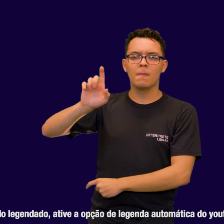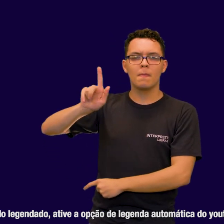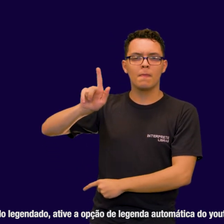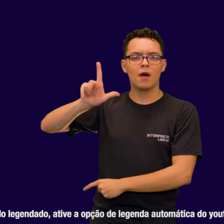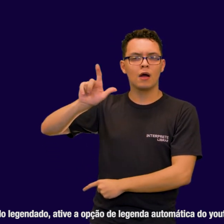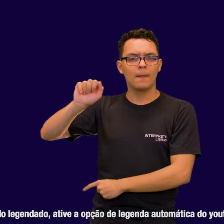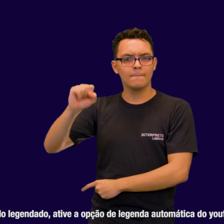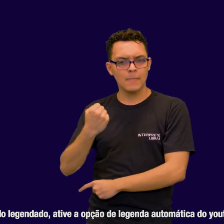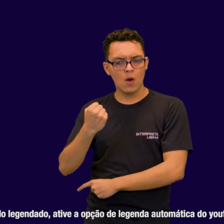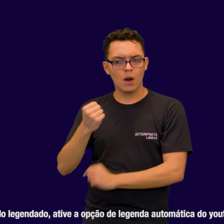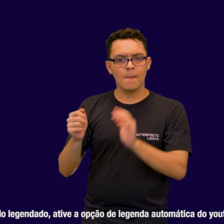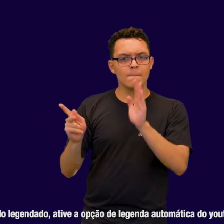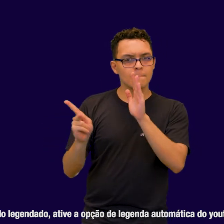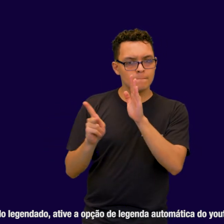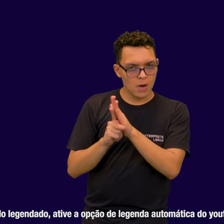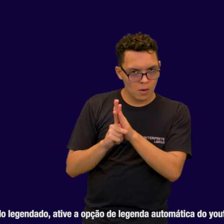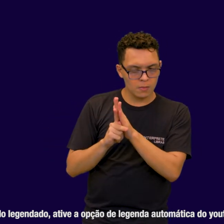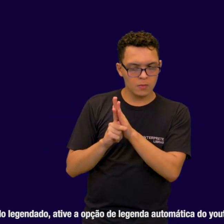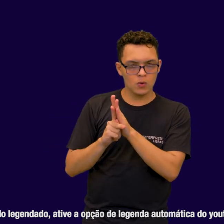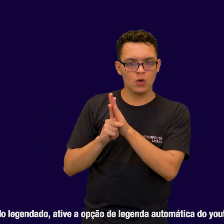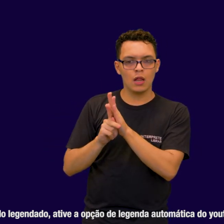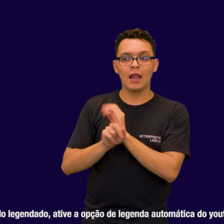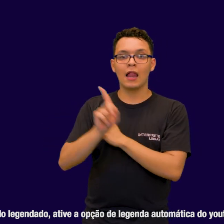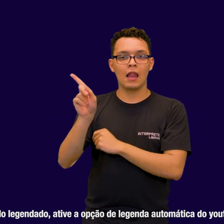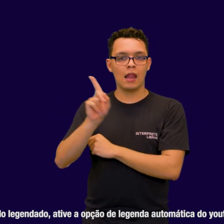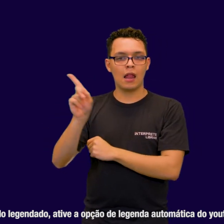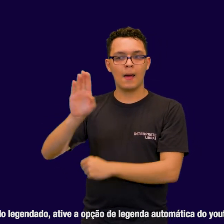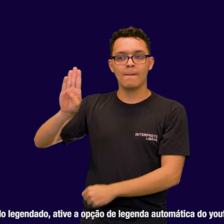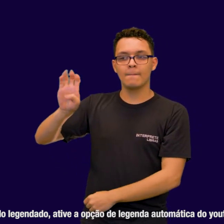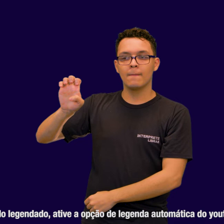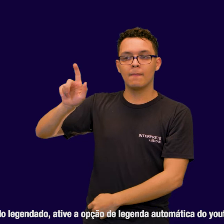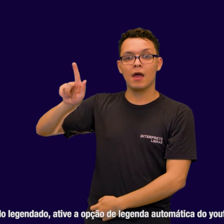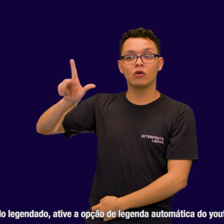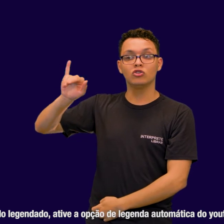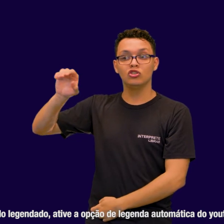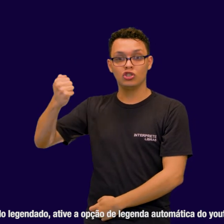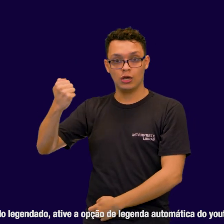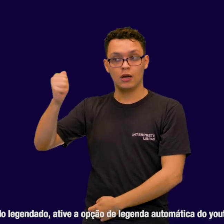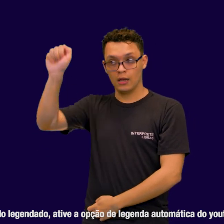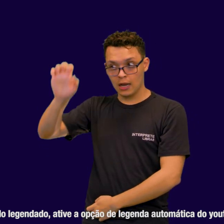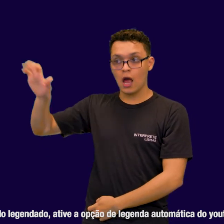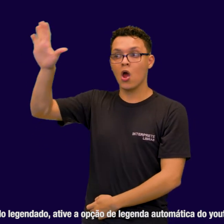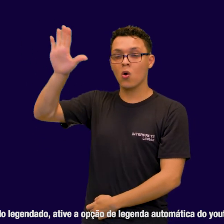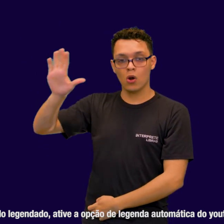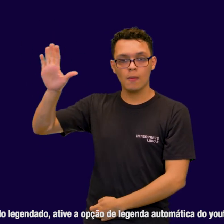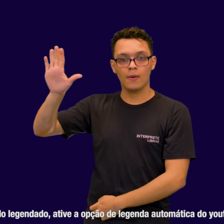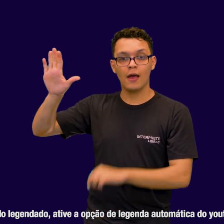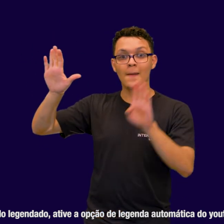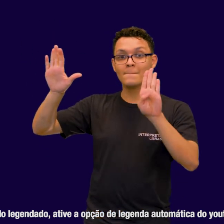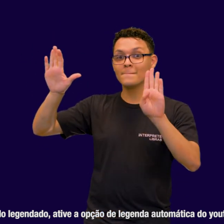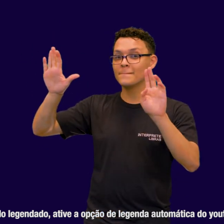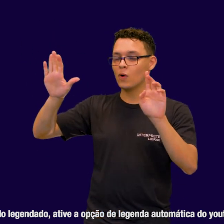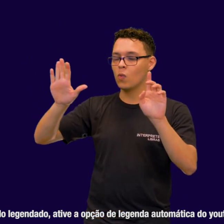Broom, um estilo muito específico da região de Flanders, na Bélgica, e ele ganhou lá na